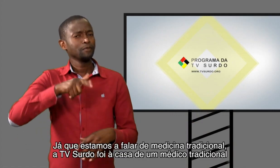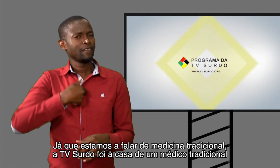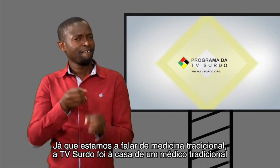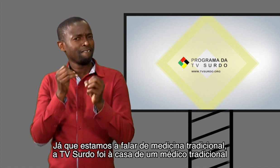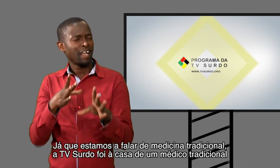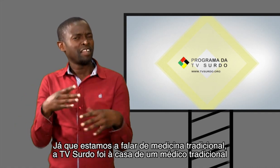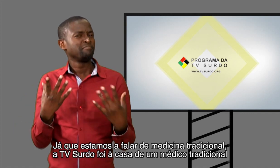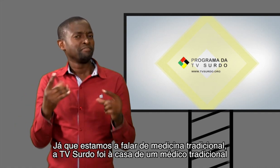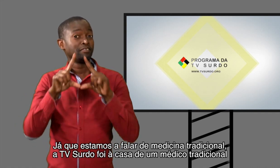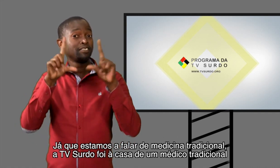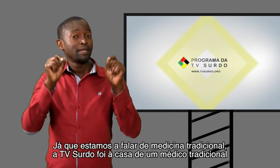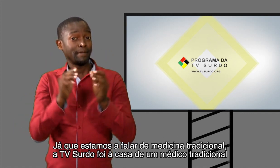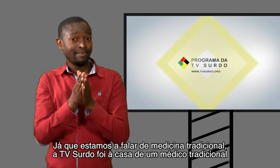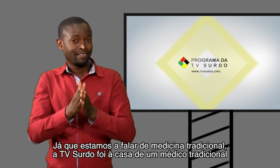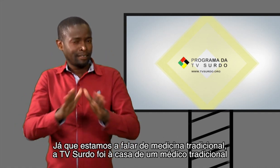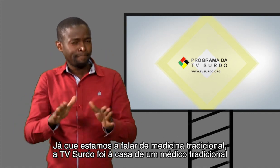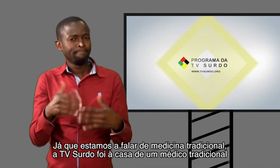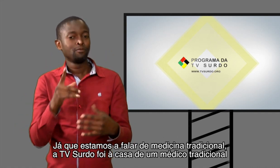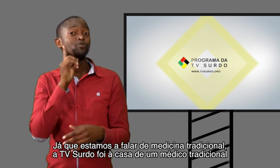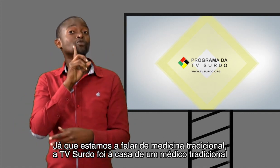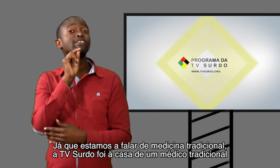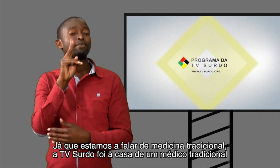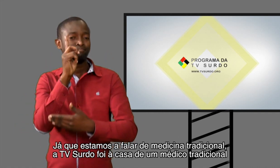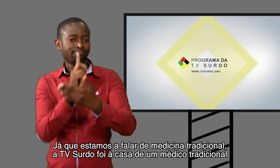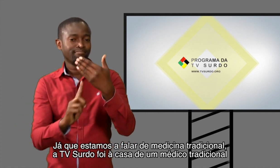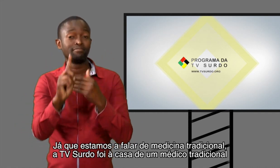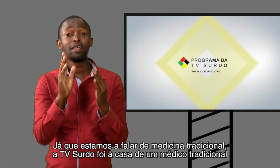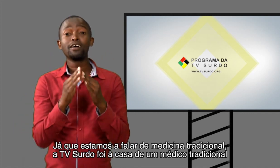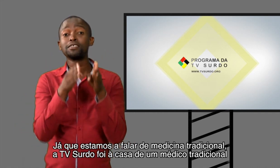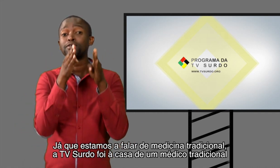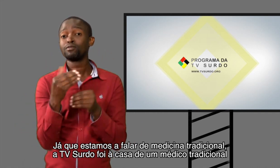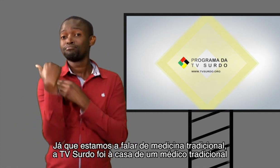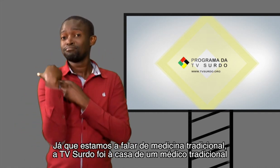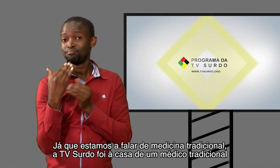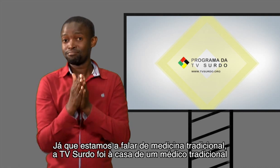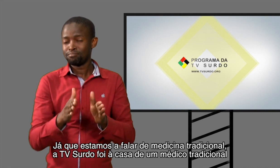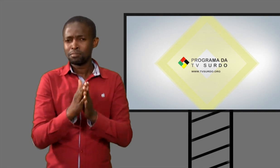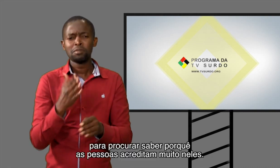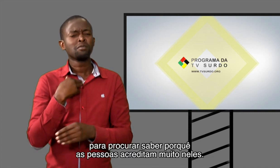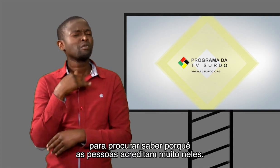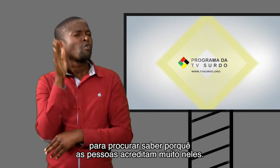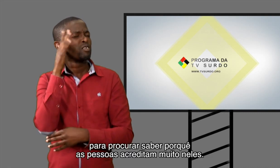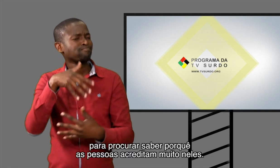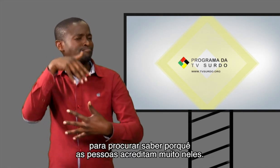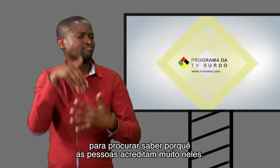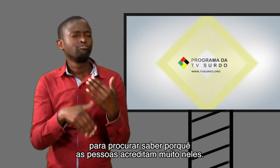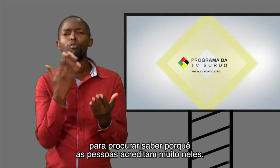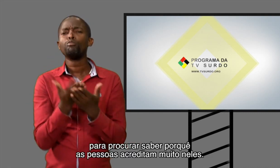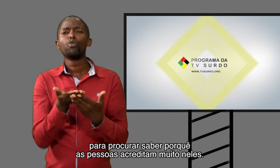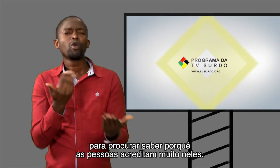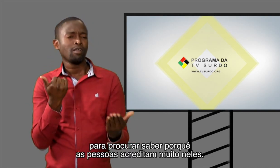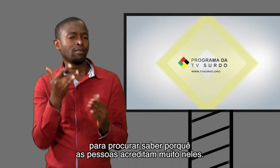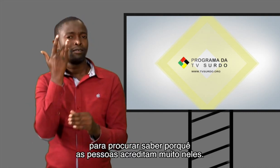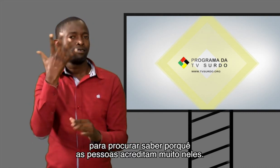Já que estamos a falar de medicina tradicional, a TV Surdo foi à casa de um médico tradicional para procurar saber por